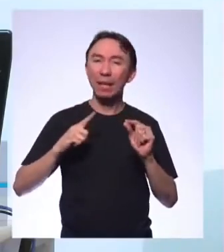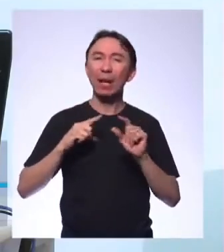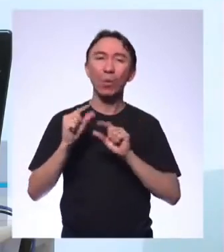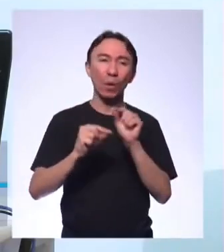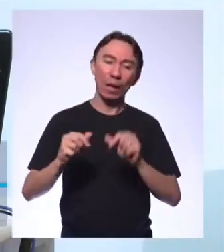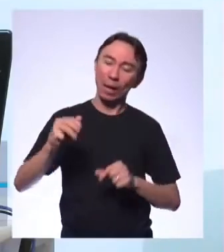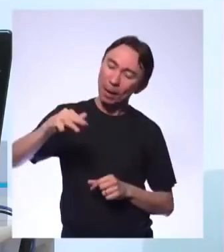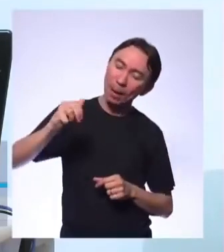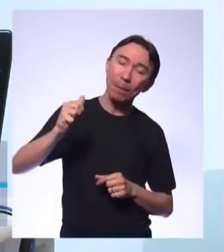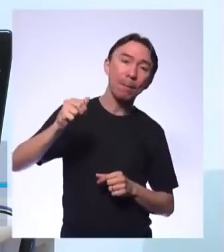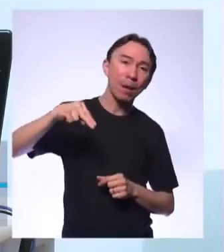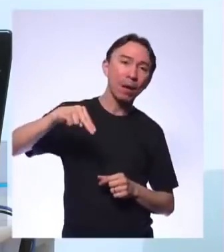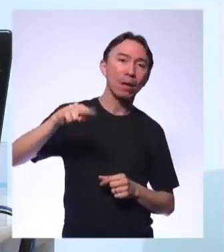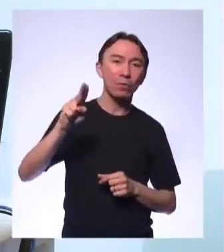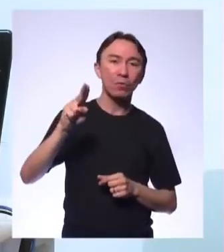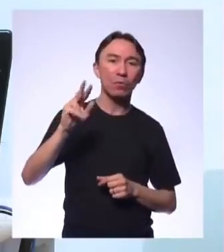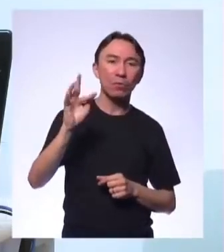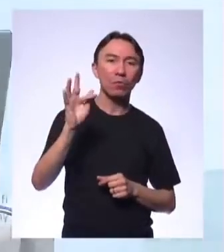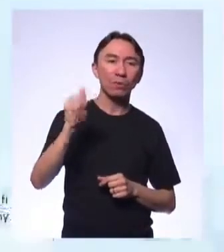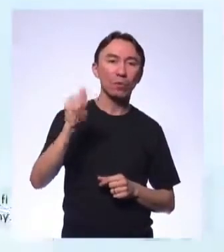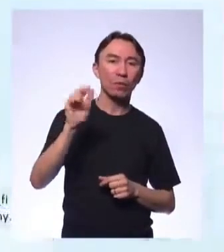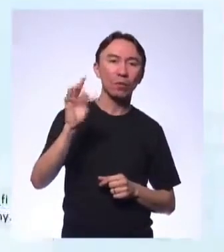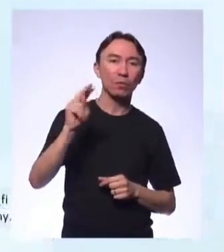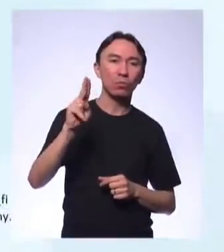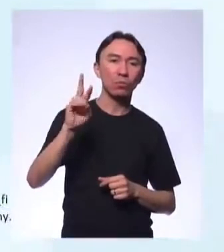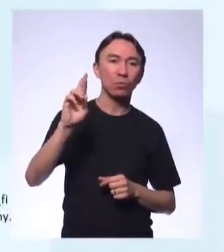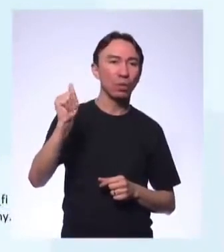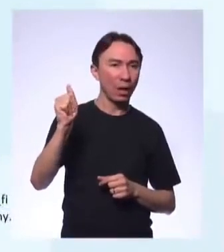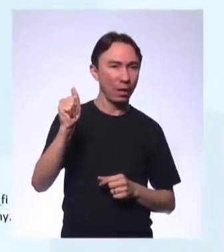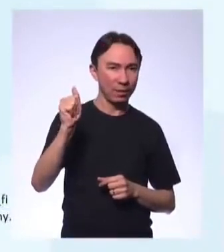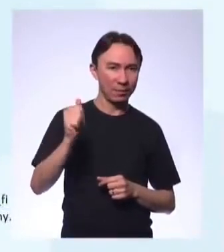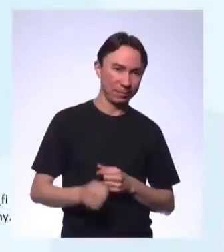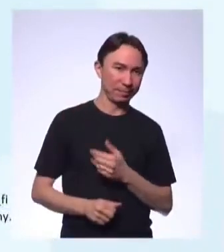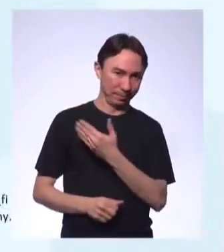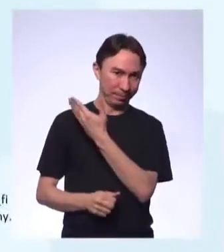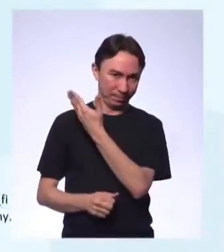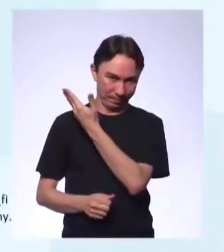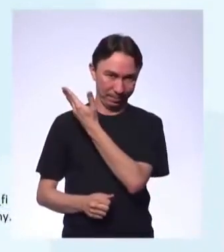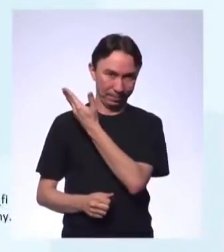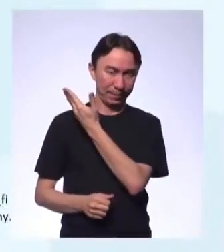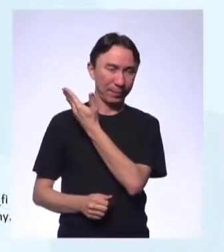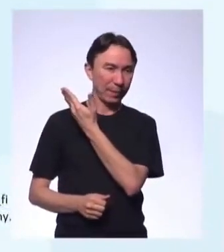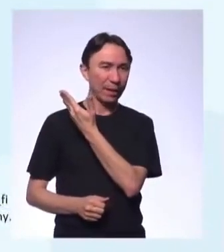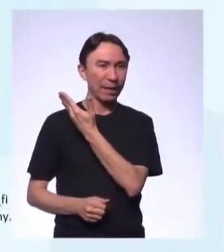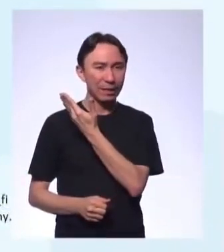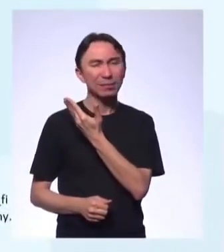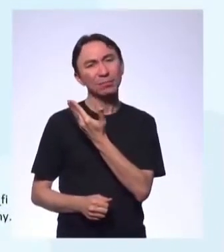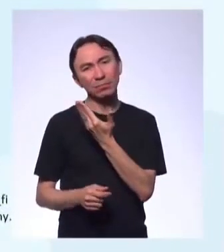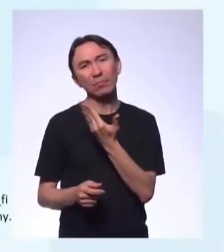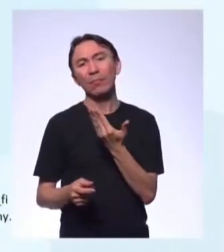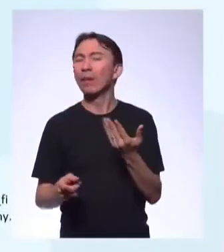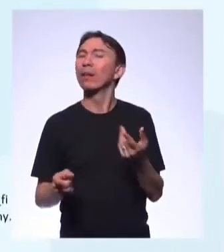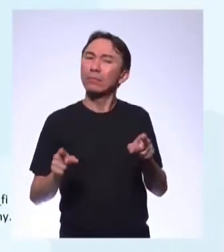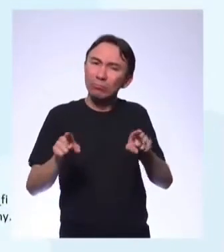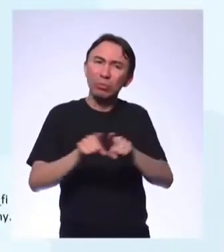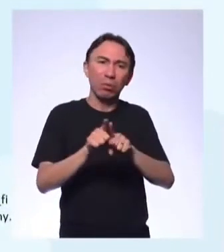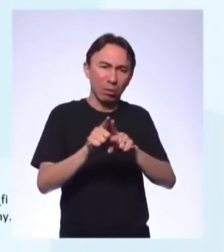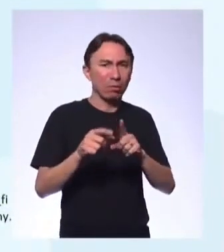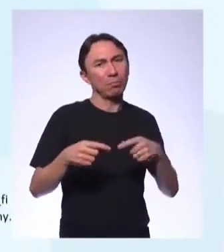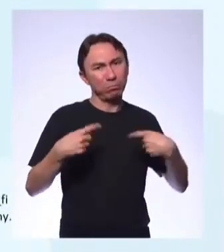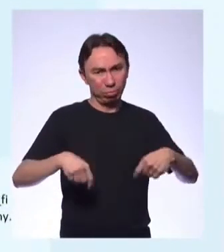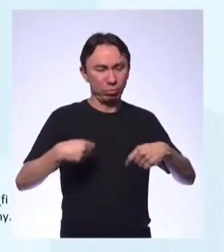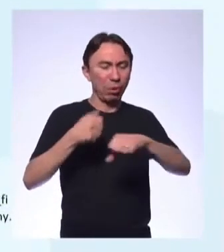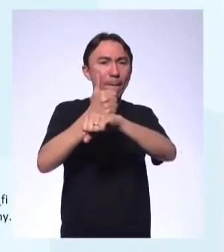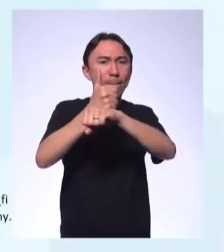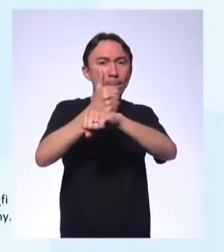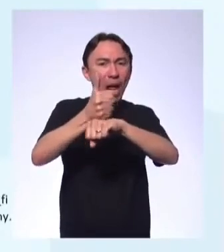manufatura. Vamos dar uma olhadinha aí na nossa tela. Então, na manufatura, a mão de obra ainda é especializada, tá? Assim